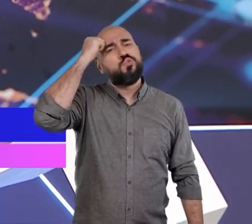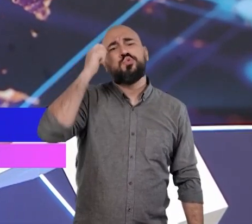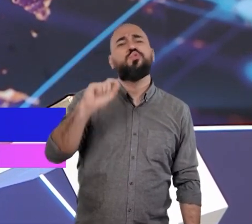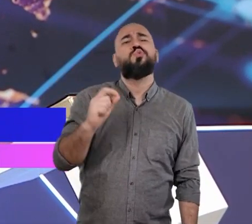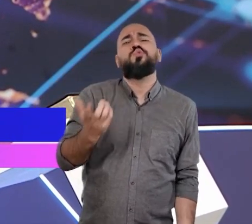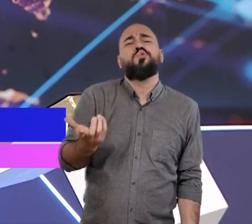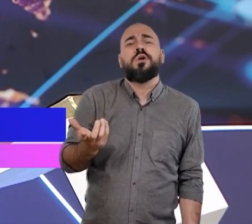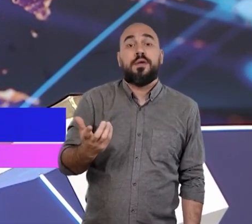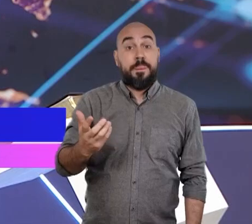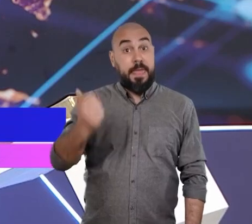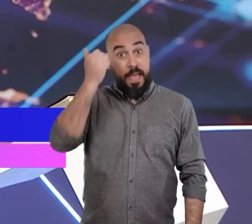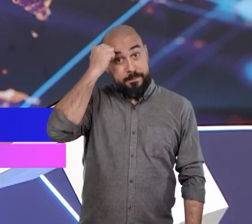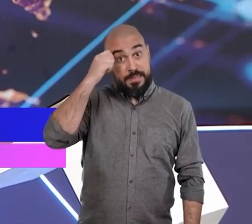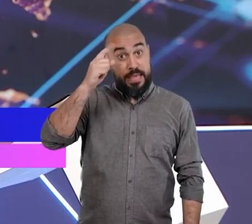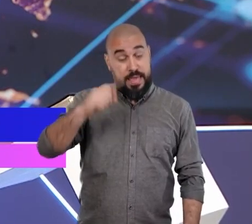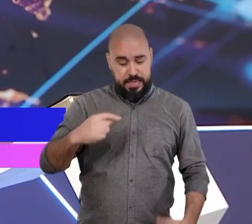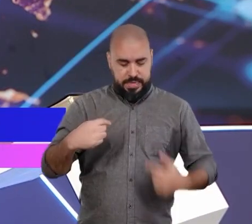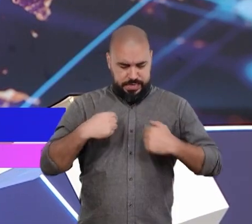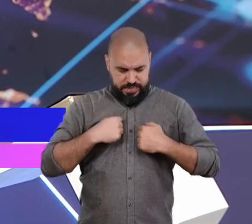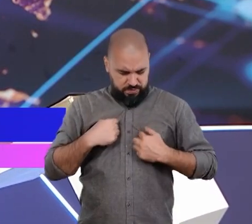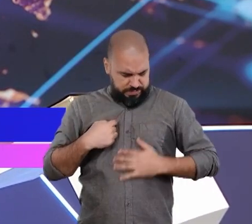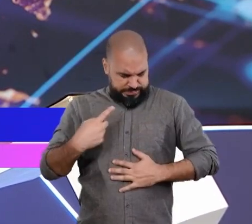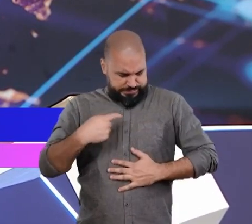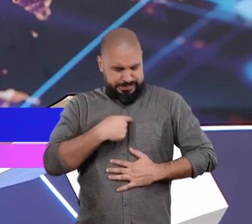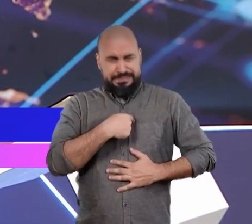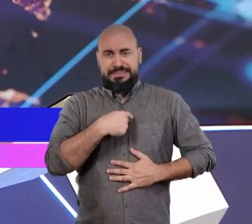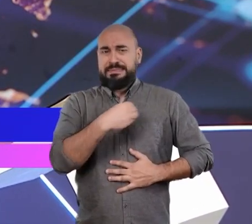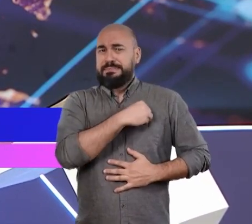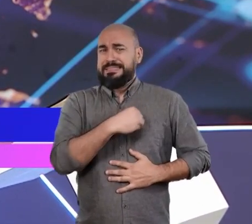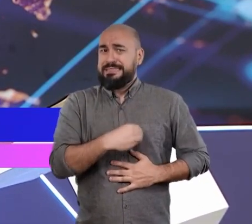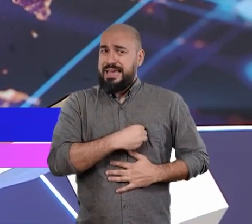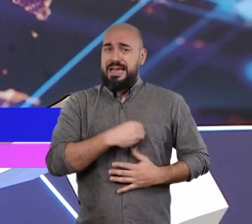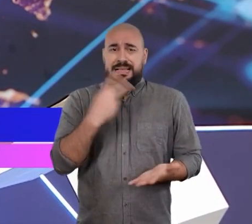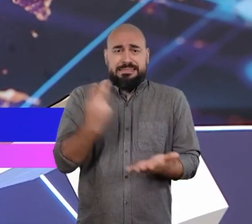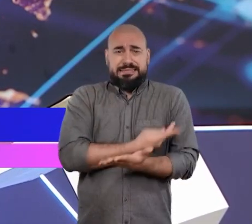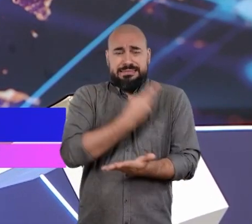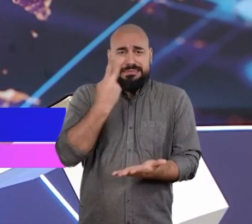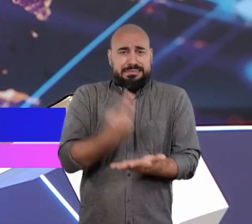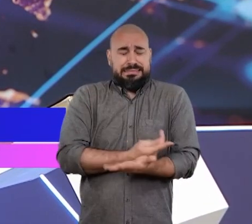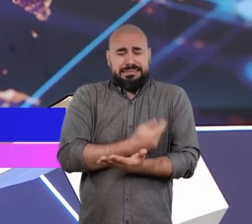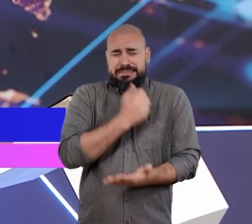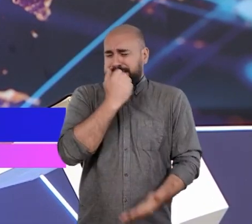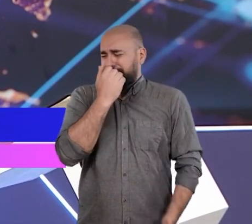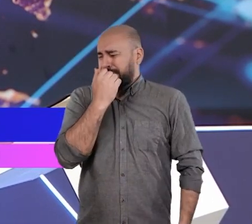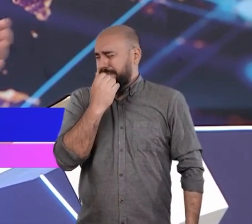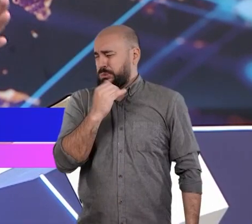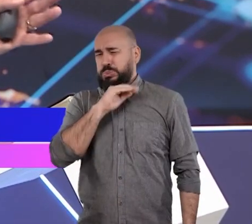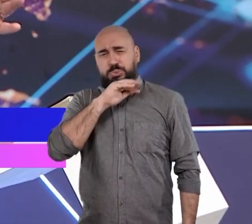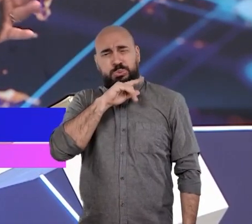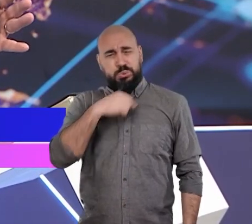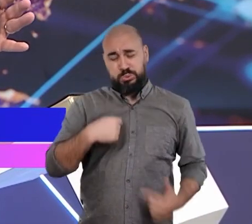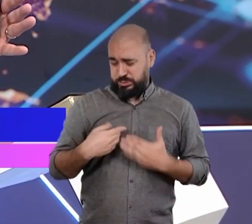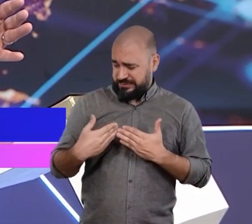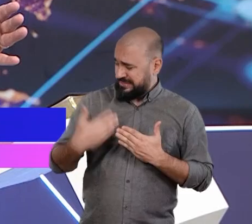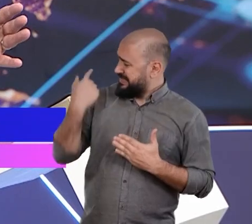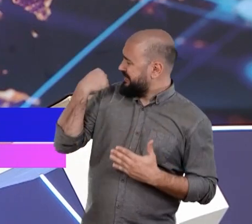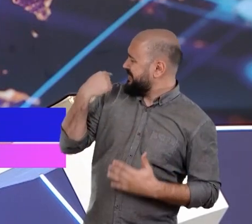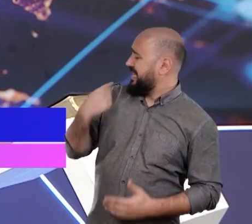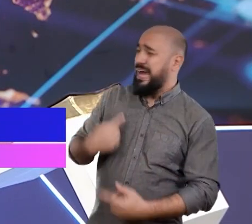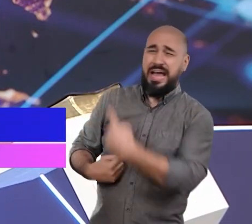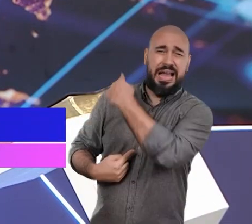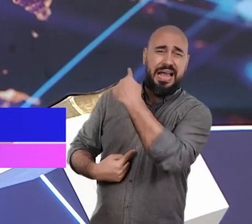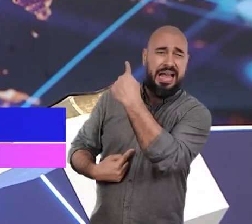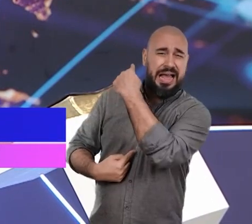e tomar consciência de que você andou equivocadamente, de que você pecou e que esses pecados